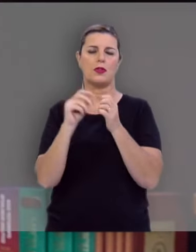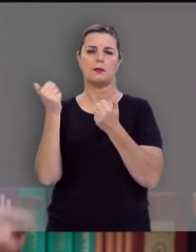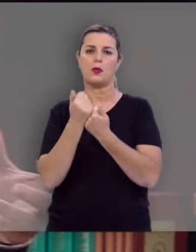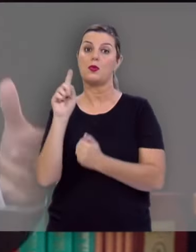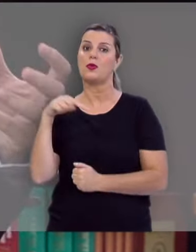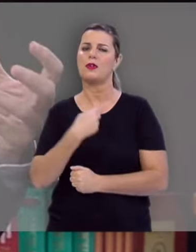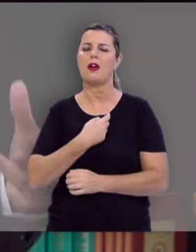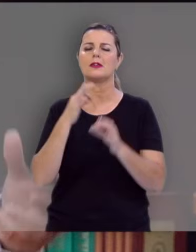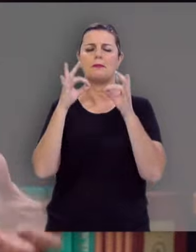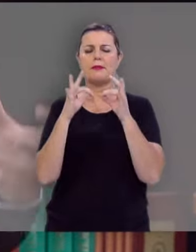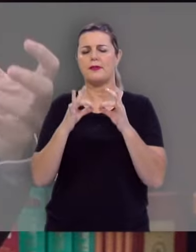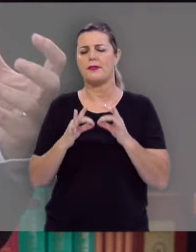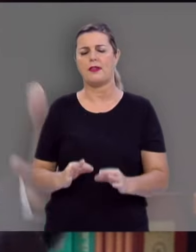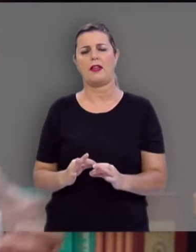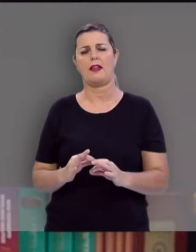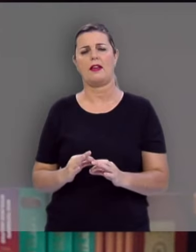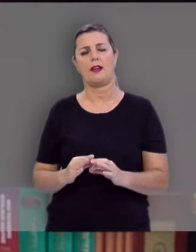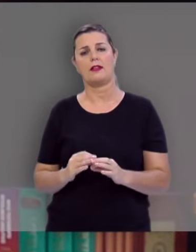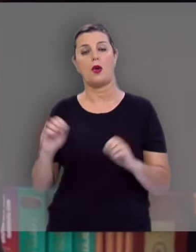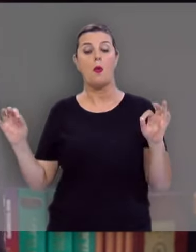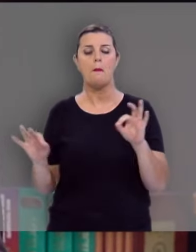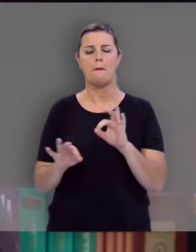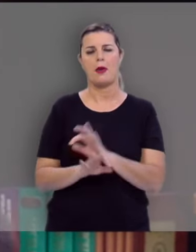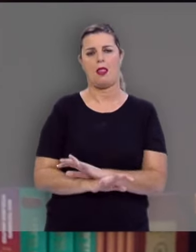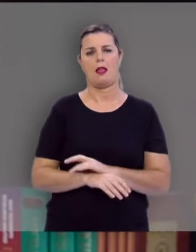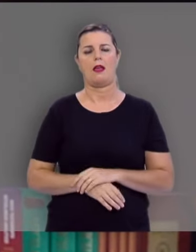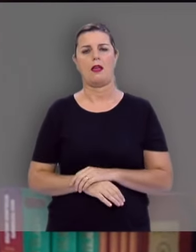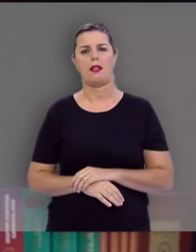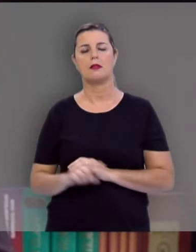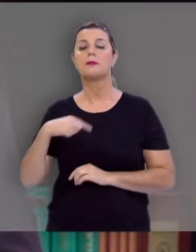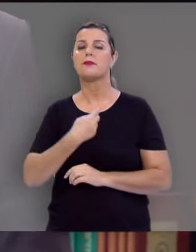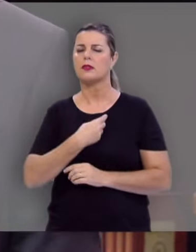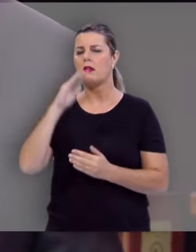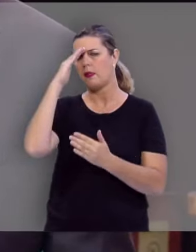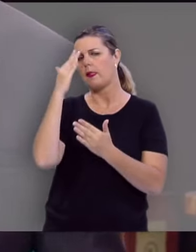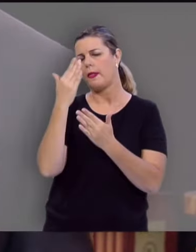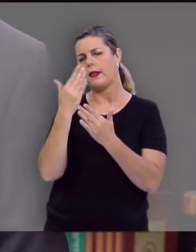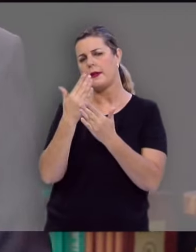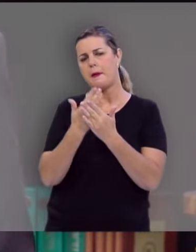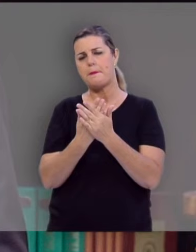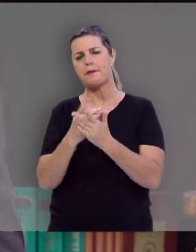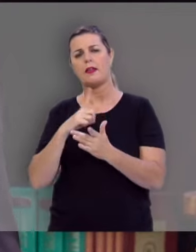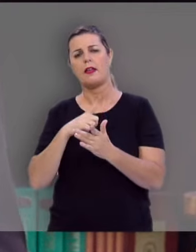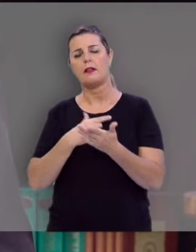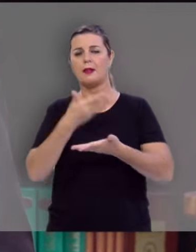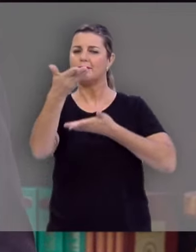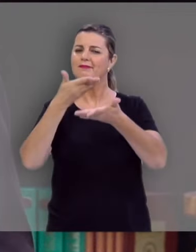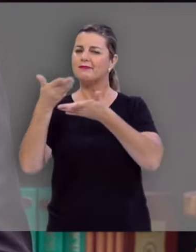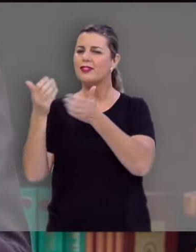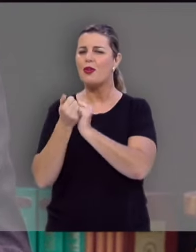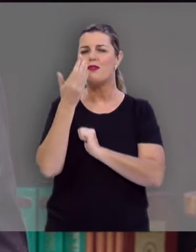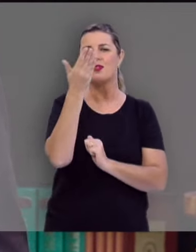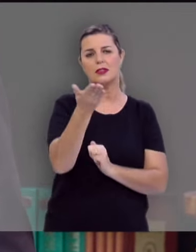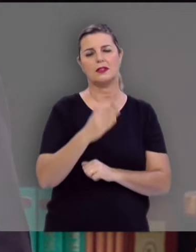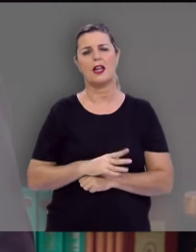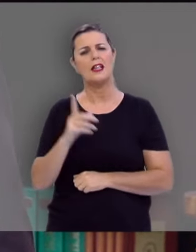por nós, ela é eficaz, é eficiente, é completa. É isso aí. É nisso que nós cremos e é isso que nós temos compartilhado